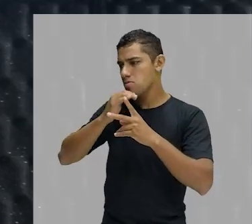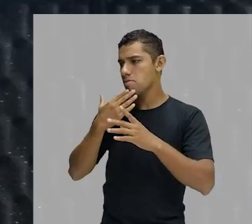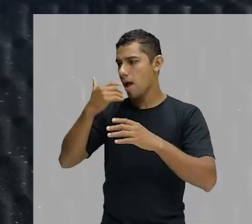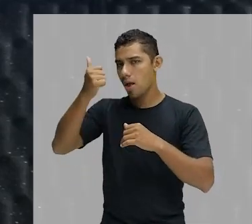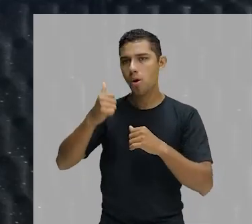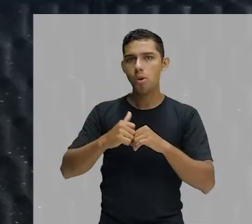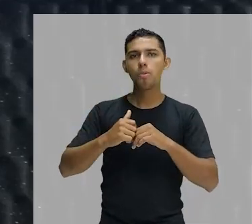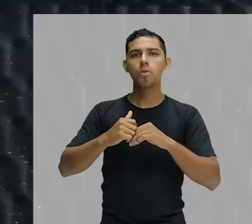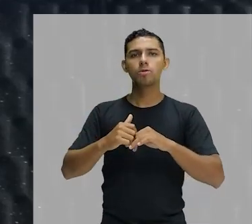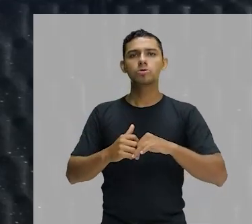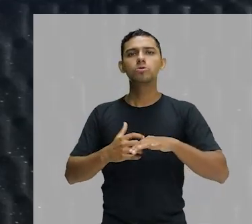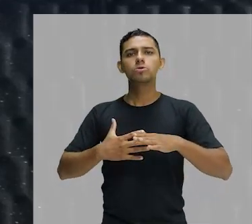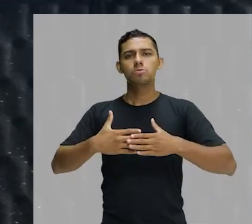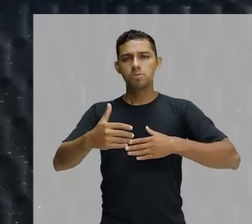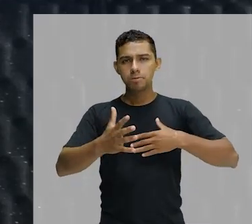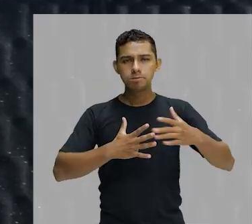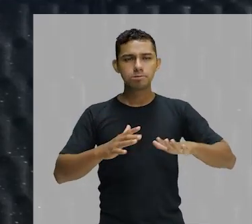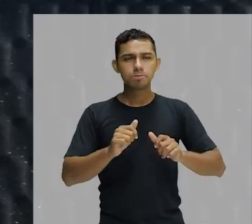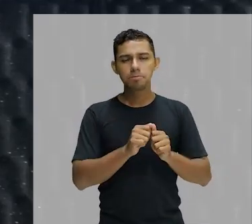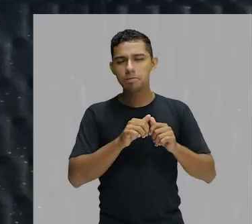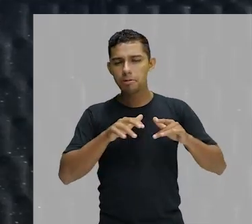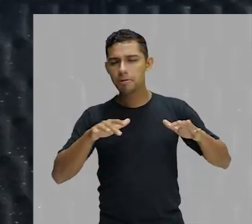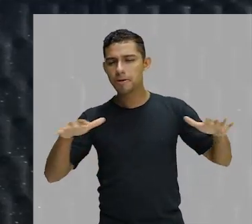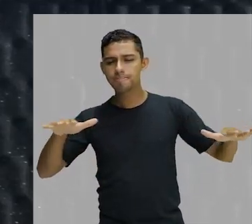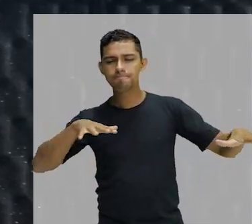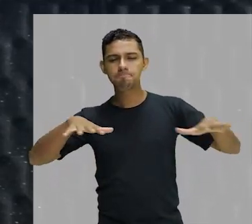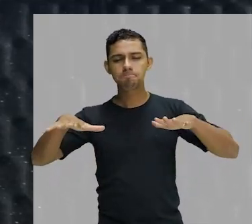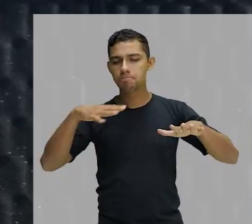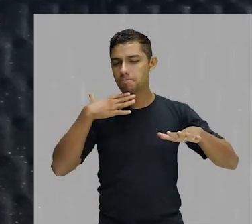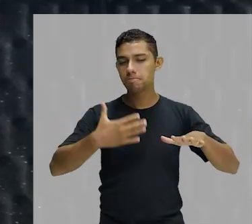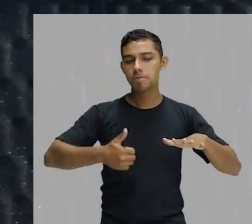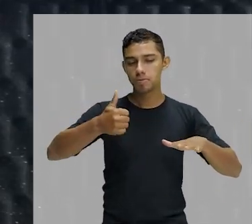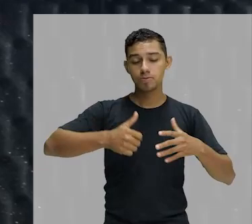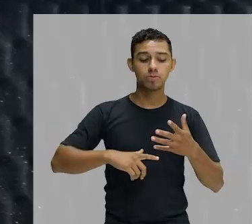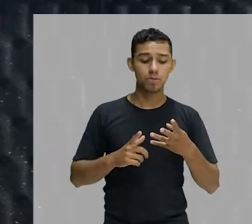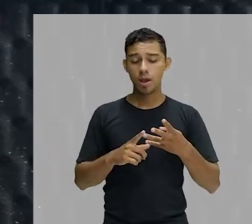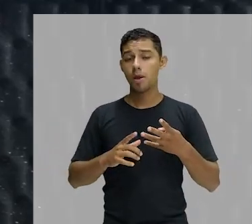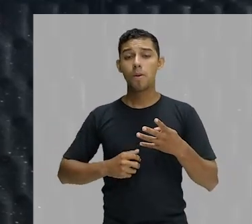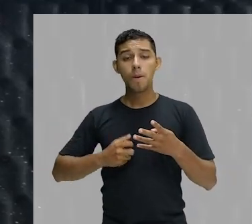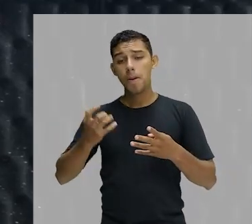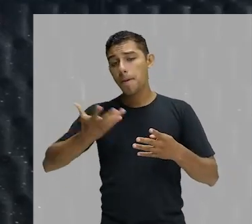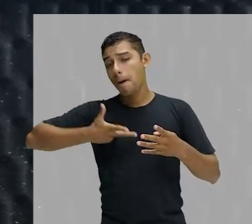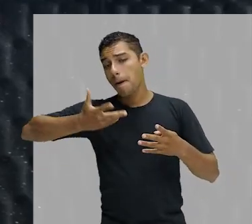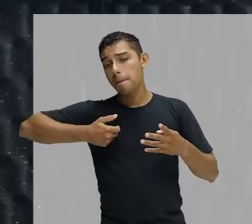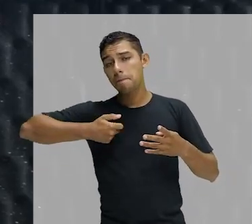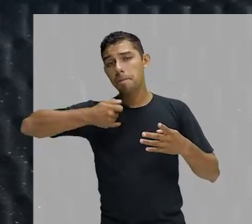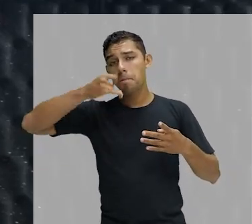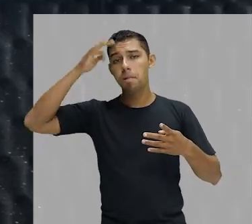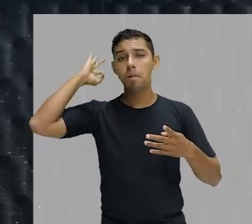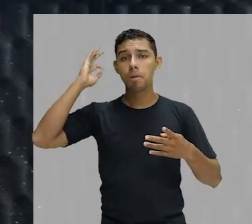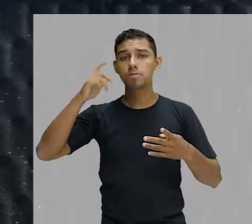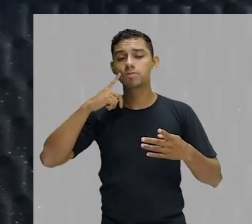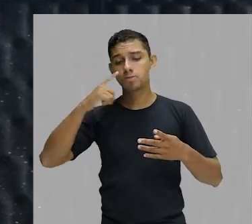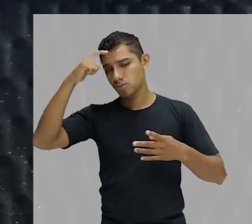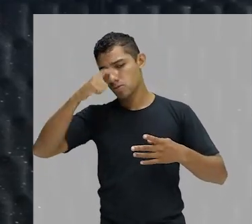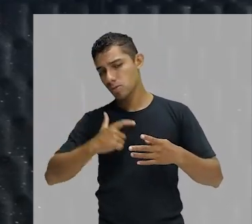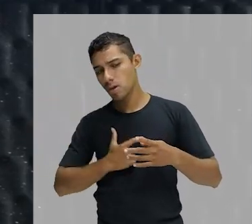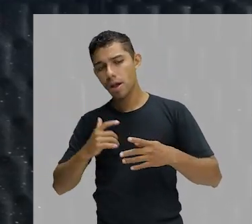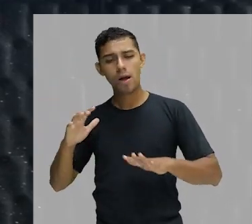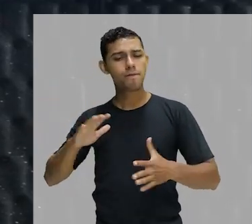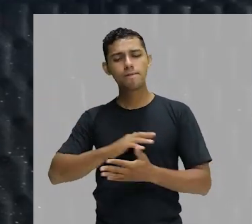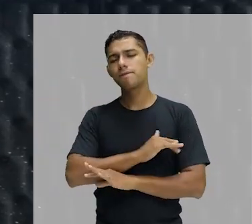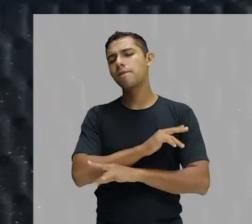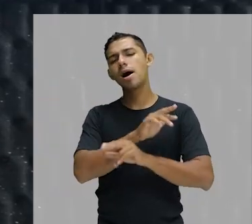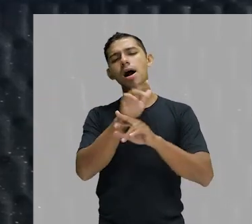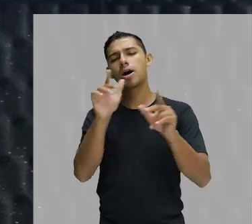Aquela capacidade de ter uma maior amplitude articular. Velocidade. Falei para vocês. Existem vários tipos